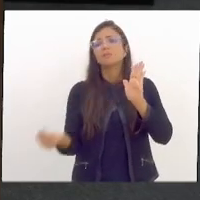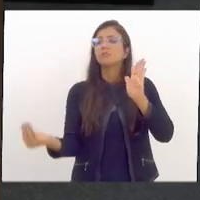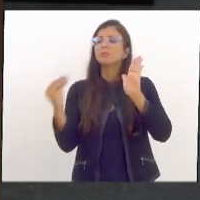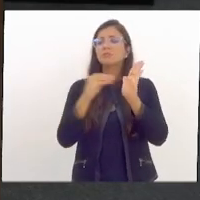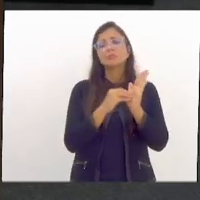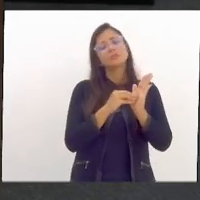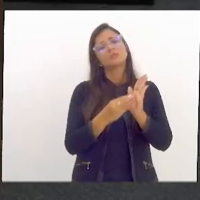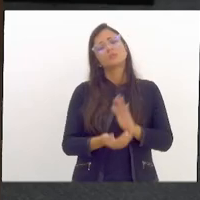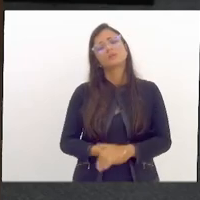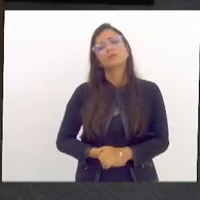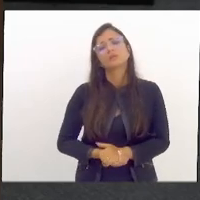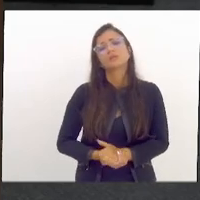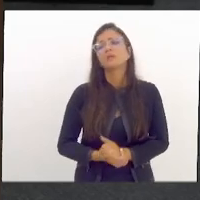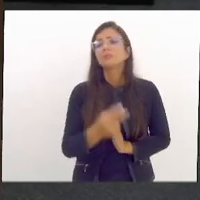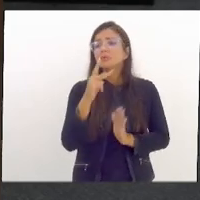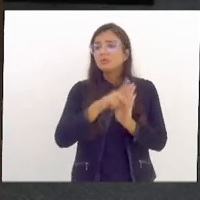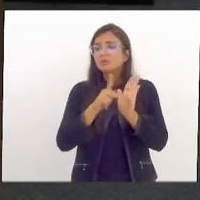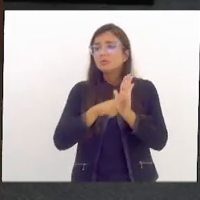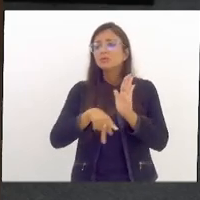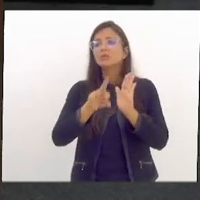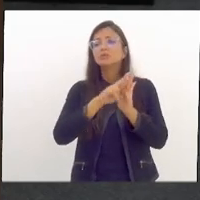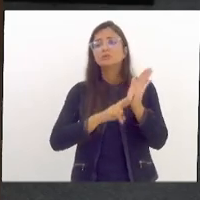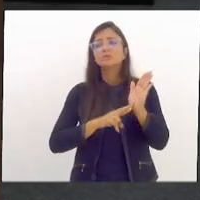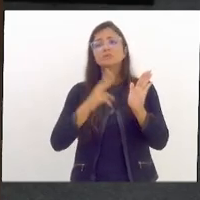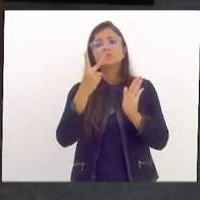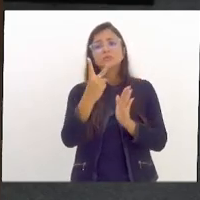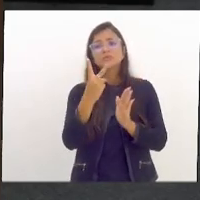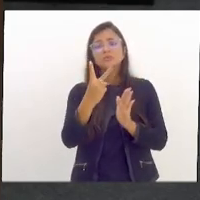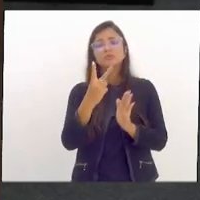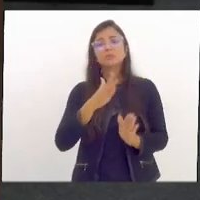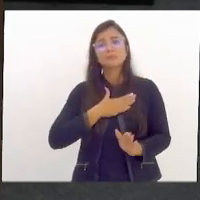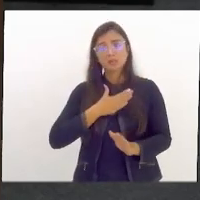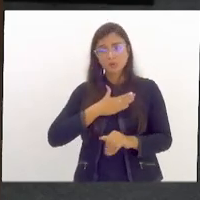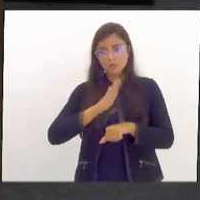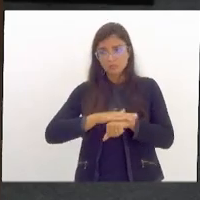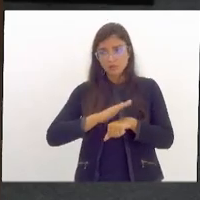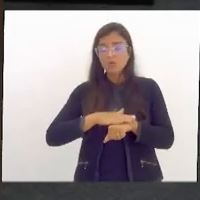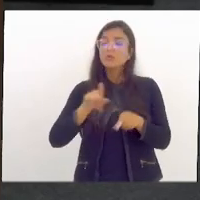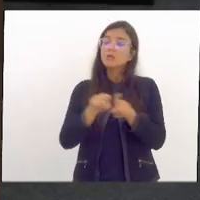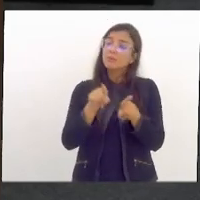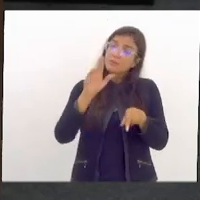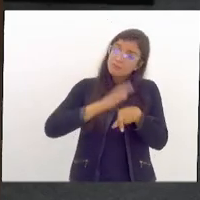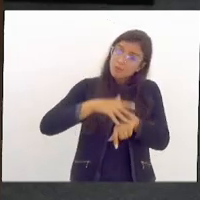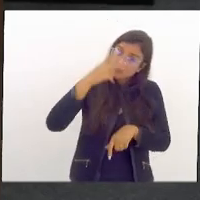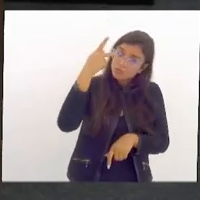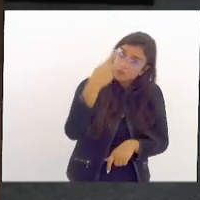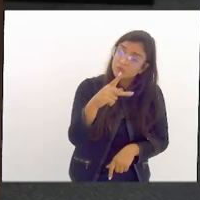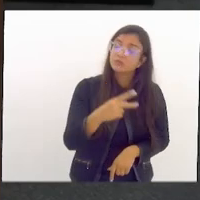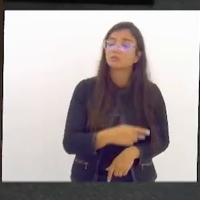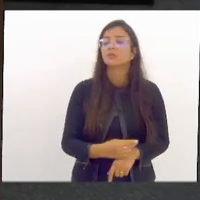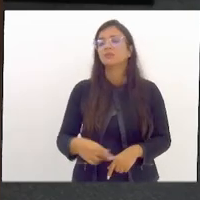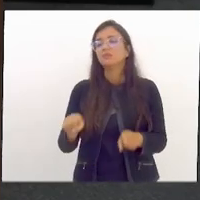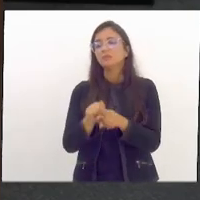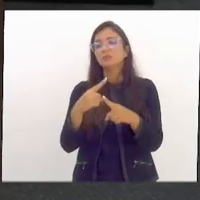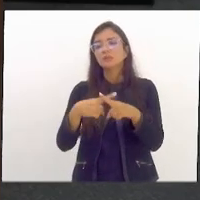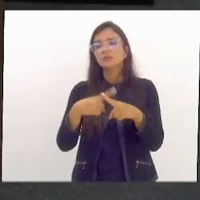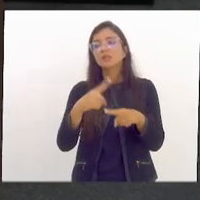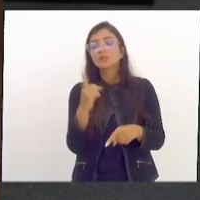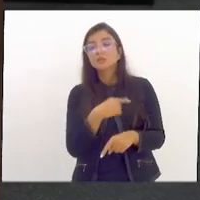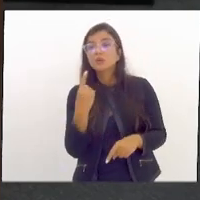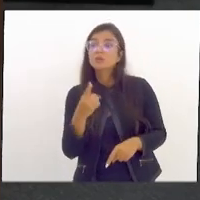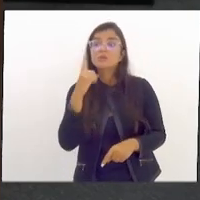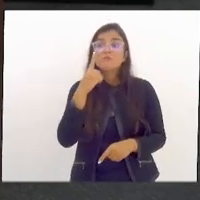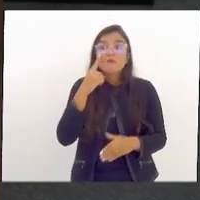venha à pauta esses dois projetos de resolução, o de minha autoria e o de vossa autoria, não é? Porque nós já estamos caminhando